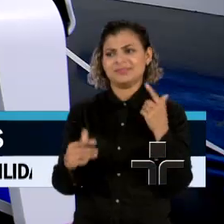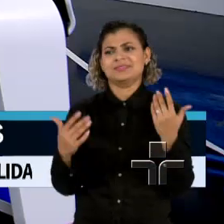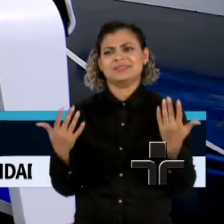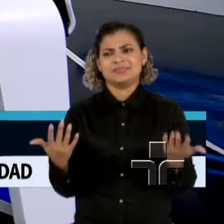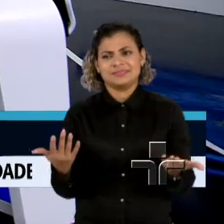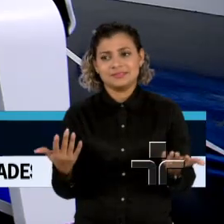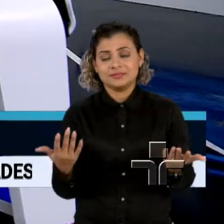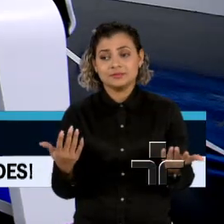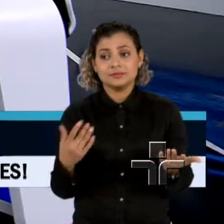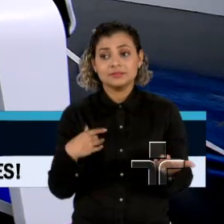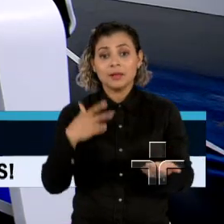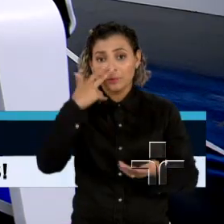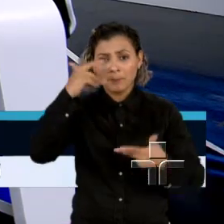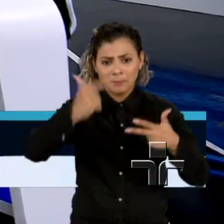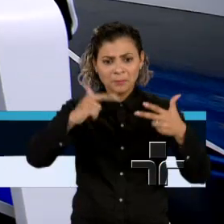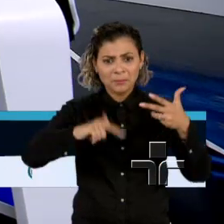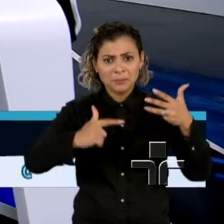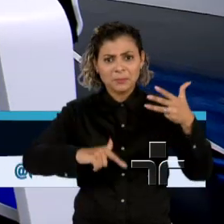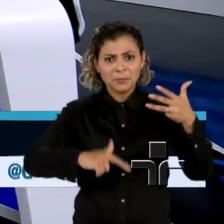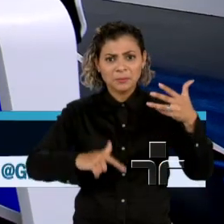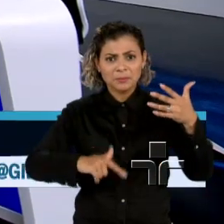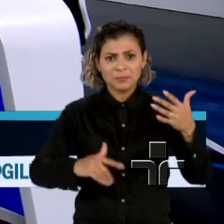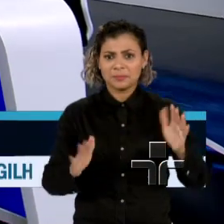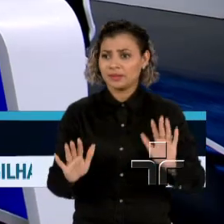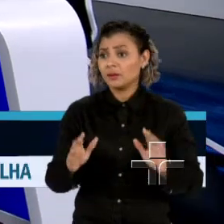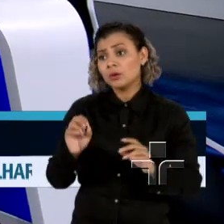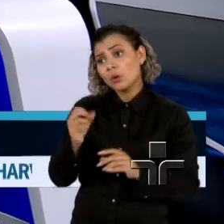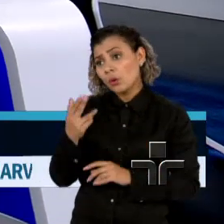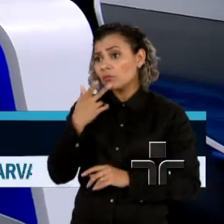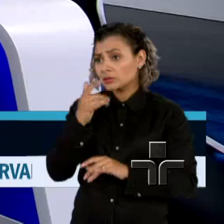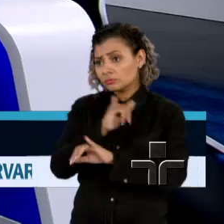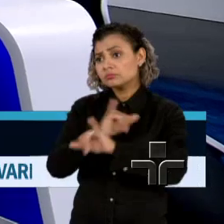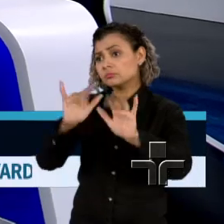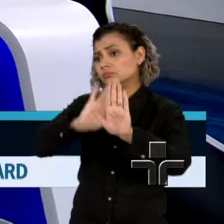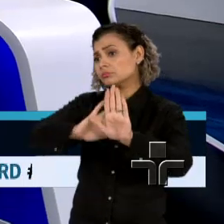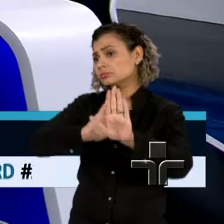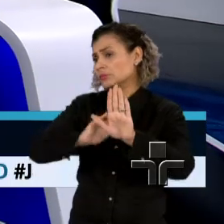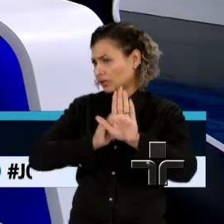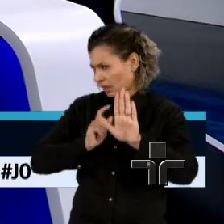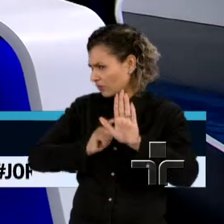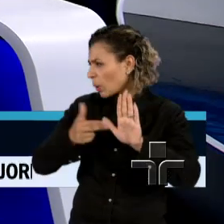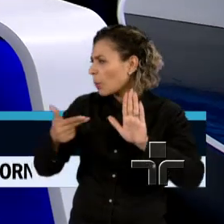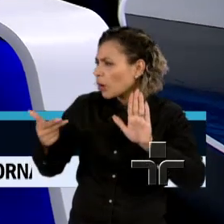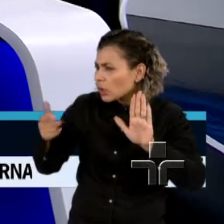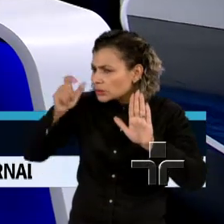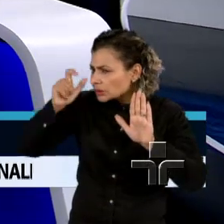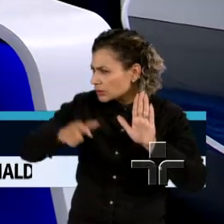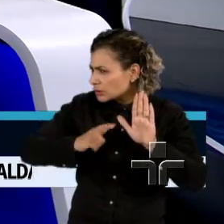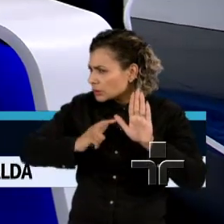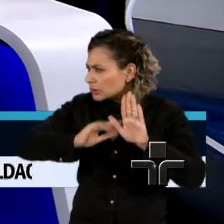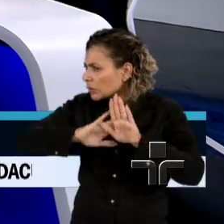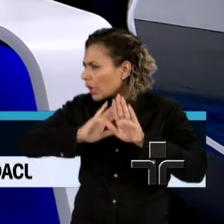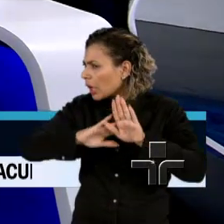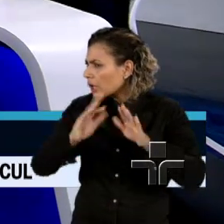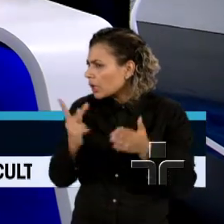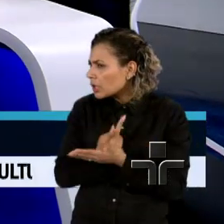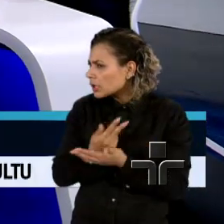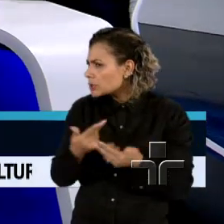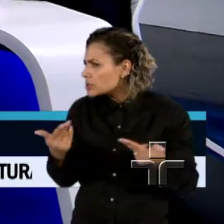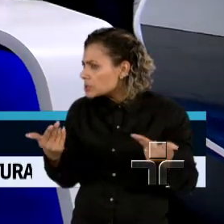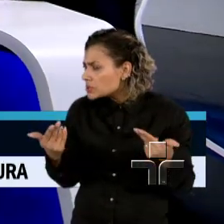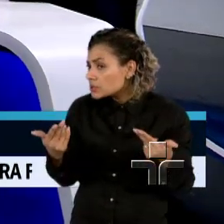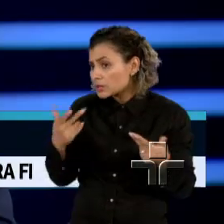falho repetido, né? Ou ele quis passar alguma mensagem de fato de que teve algum processo do qual ele acabou